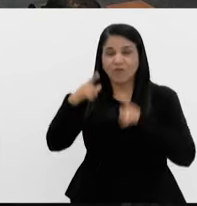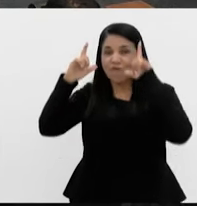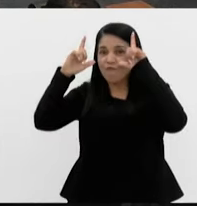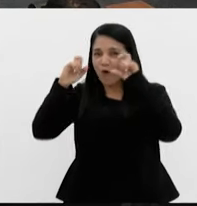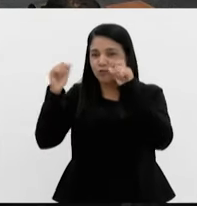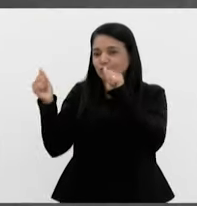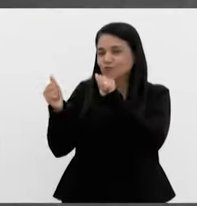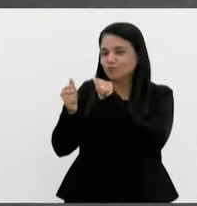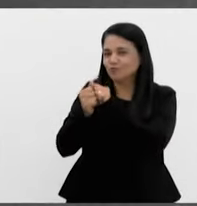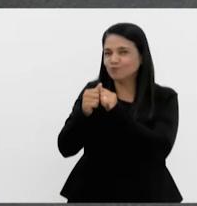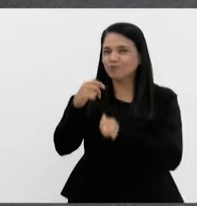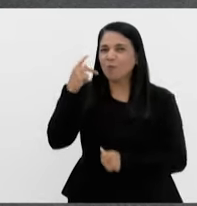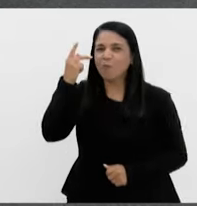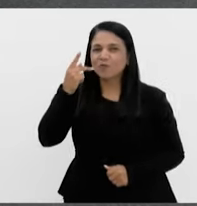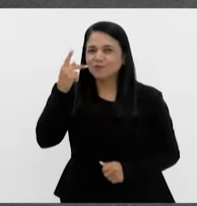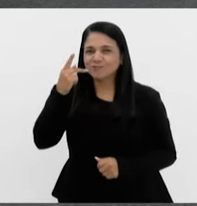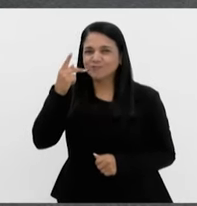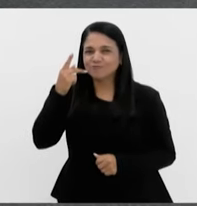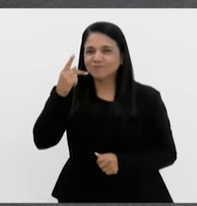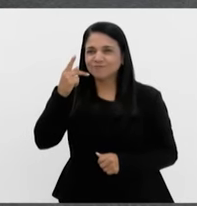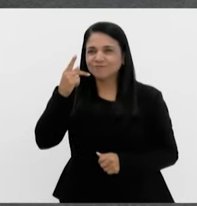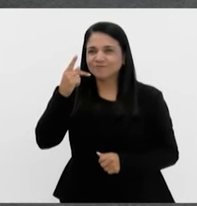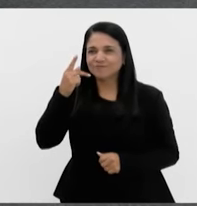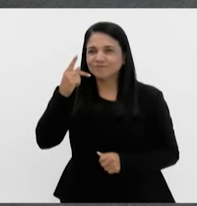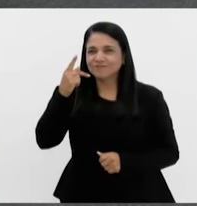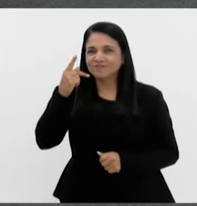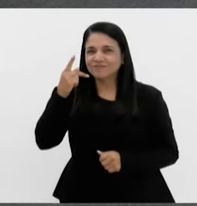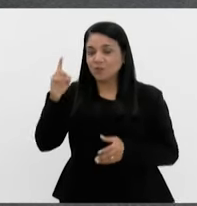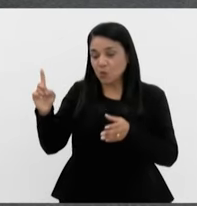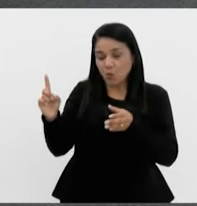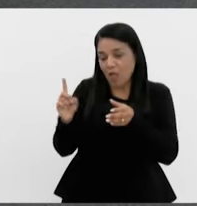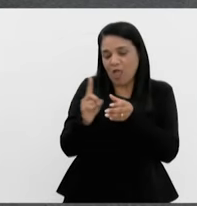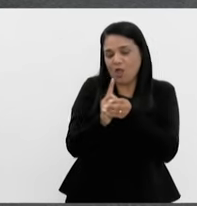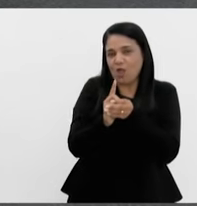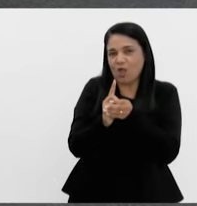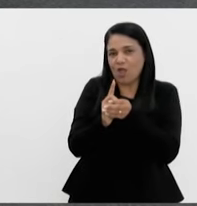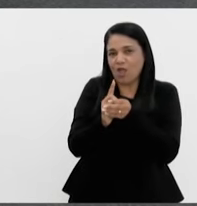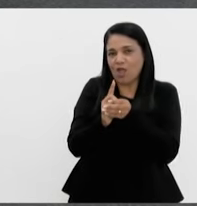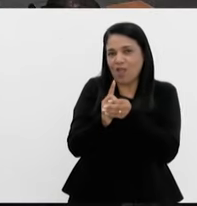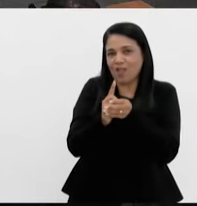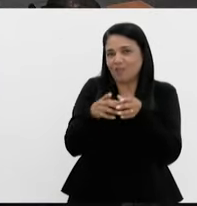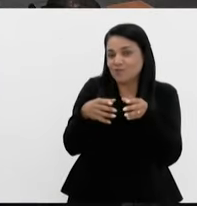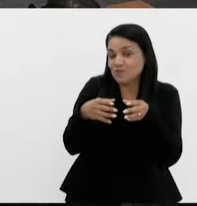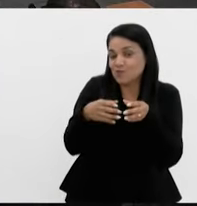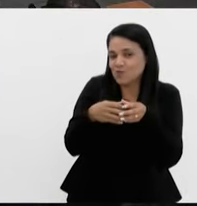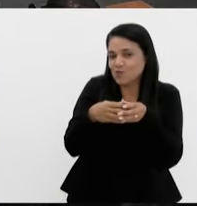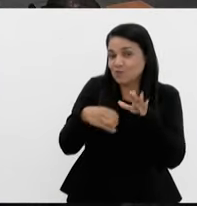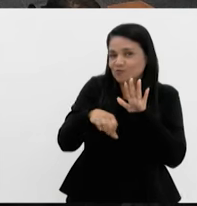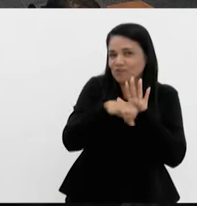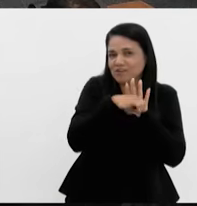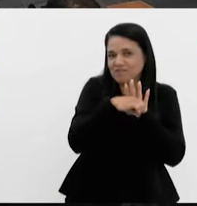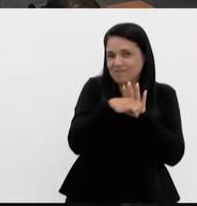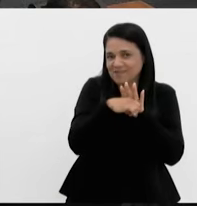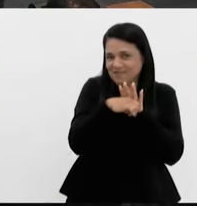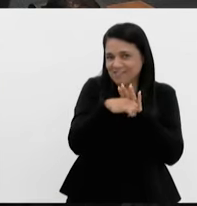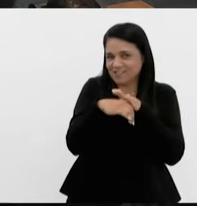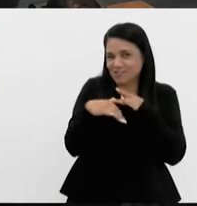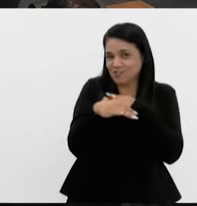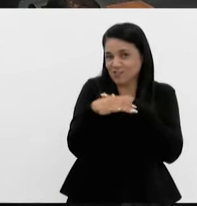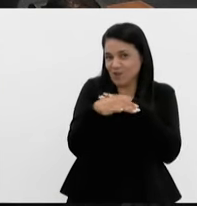cidade que não faz parte do governo da quadrilha de Niterói bom então já